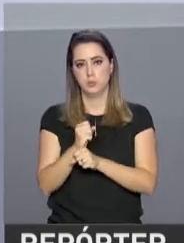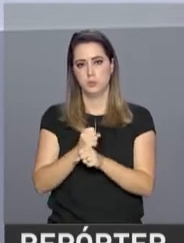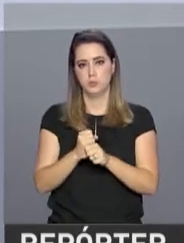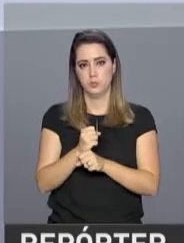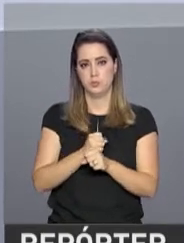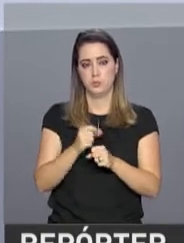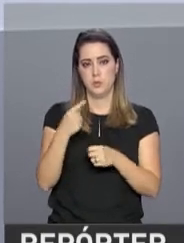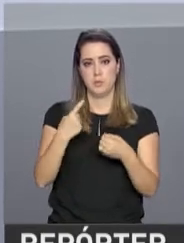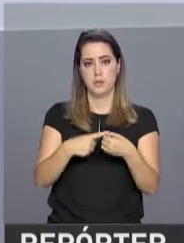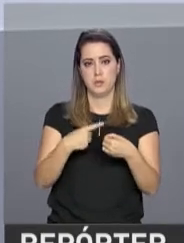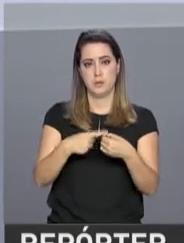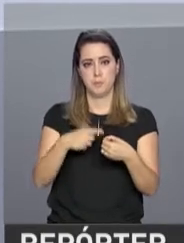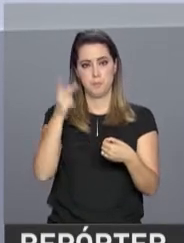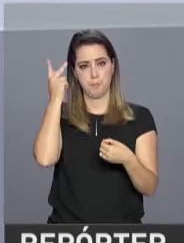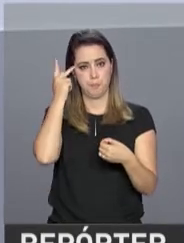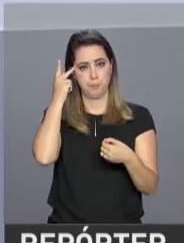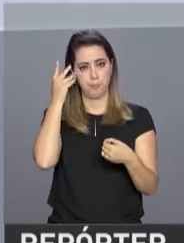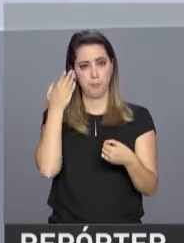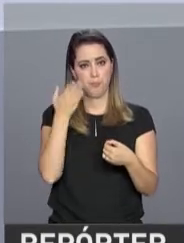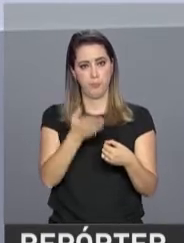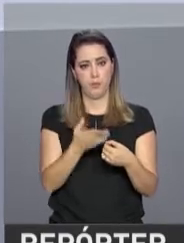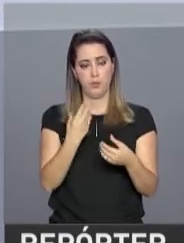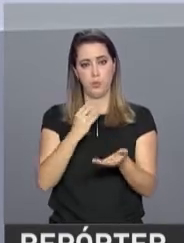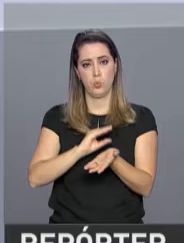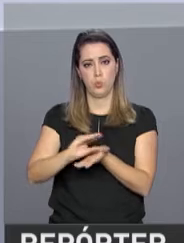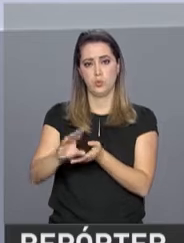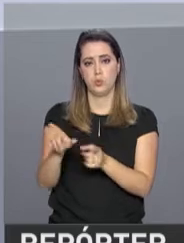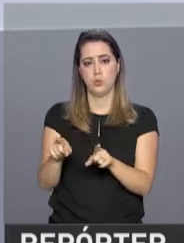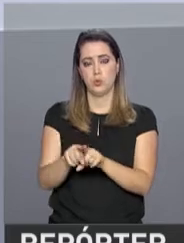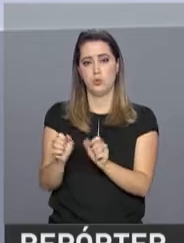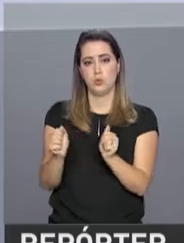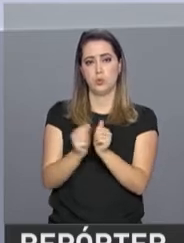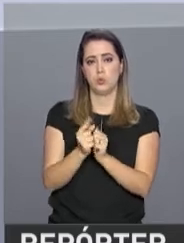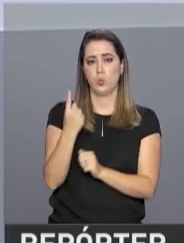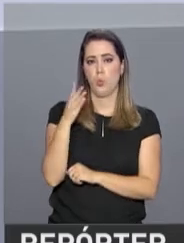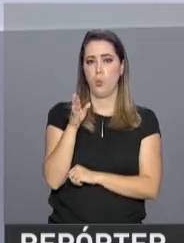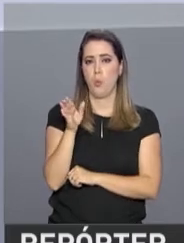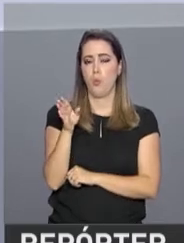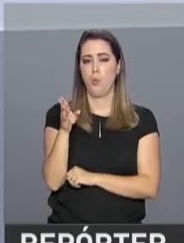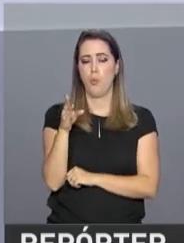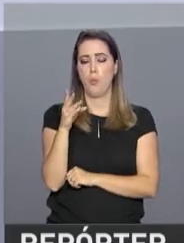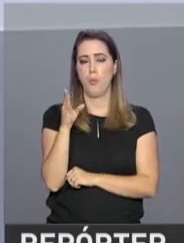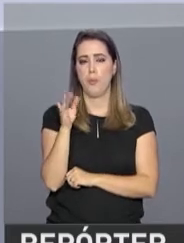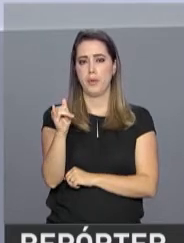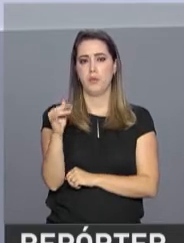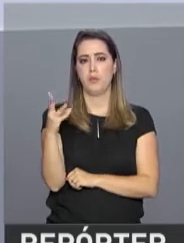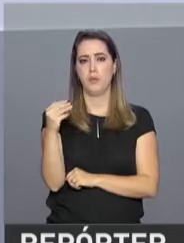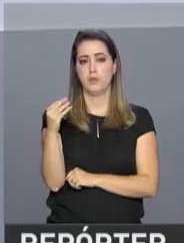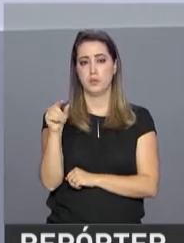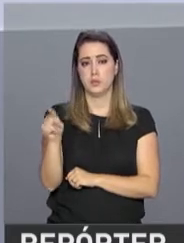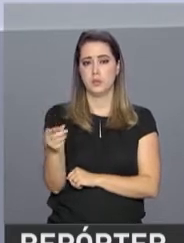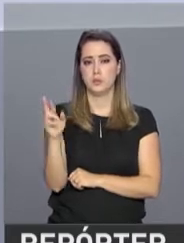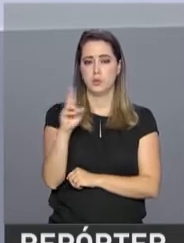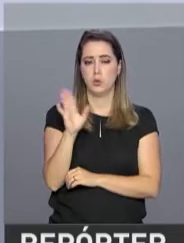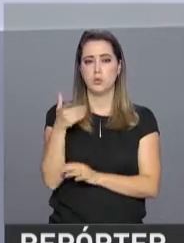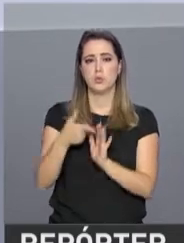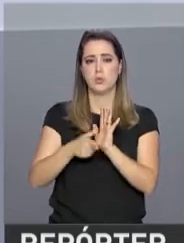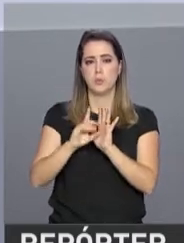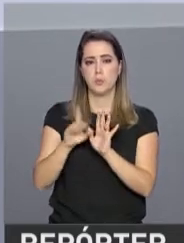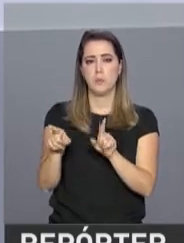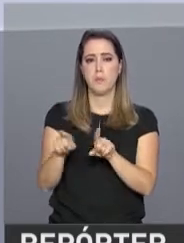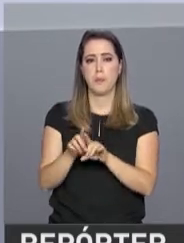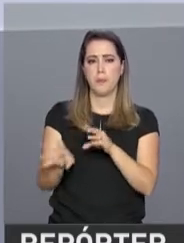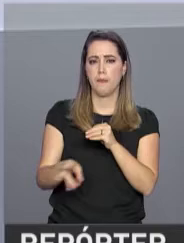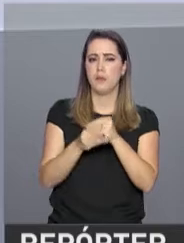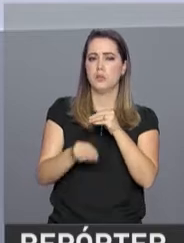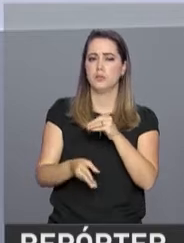do município de São Paulo. O recurso vai se somar ao valor de R$ 1,3 bilhão que já eram repassados, além